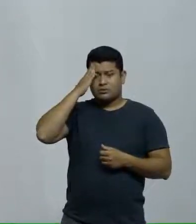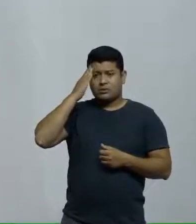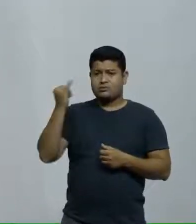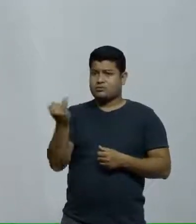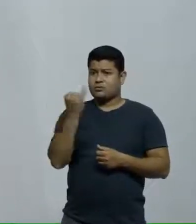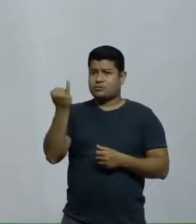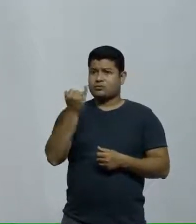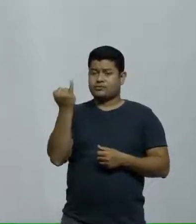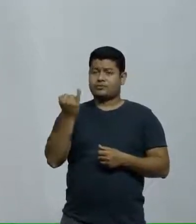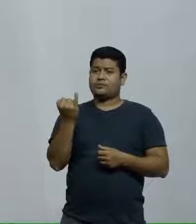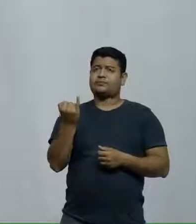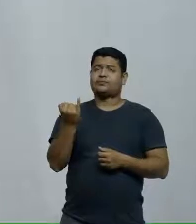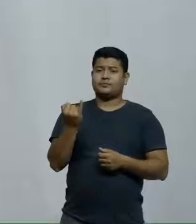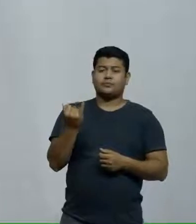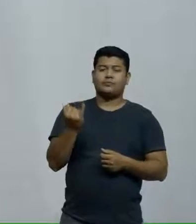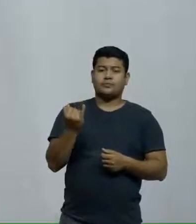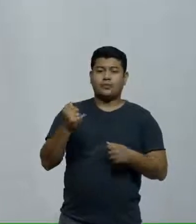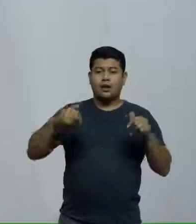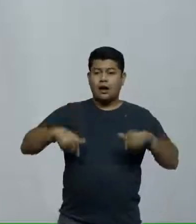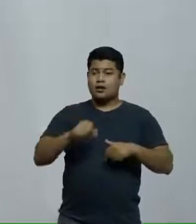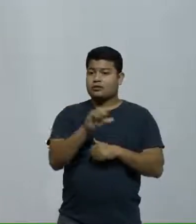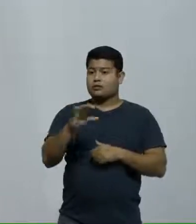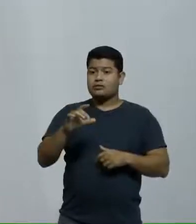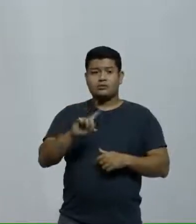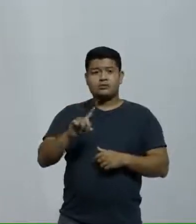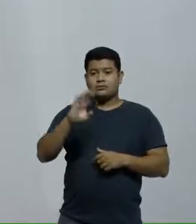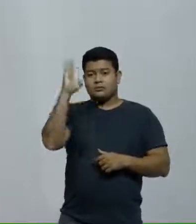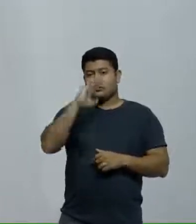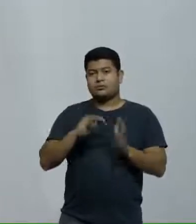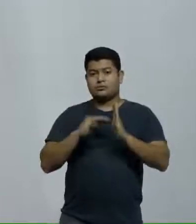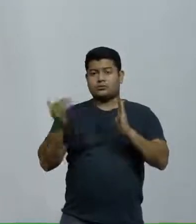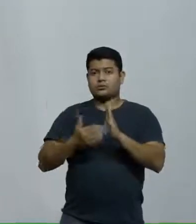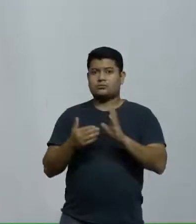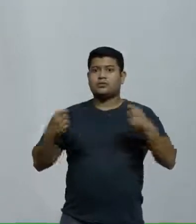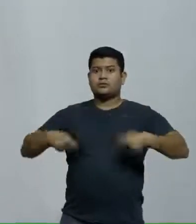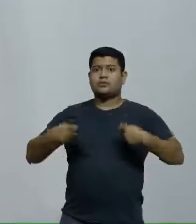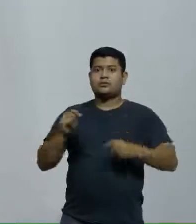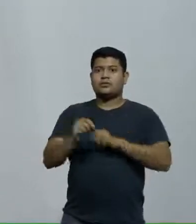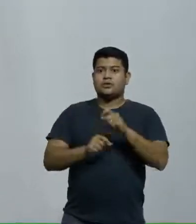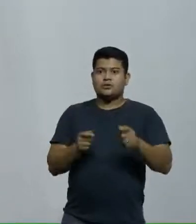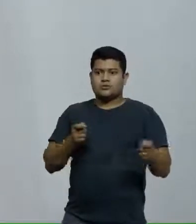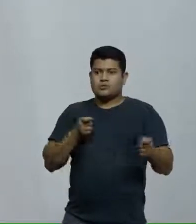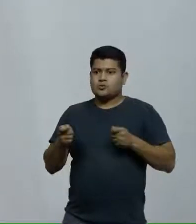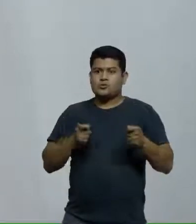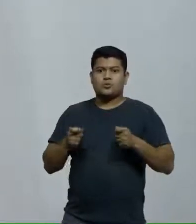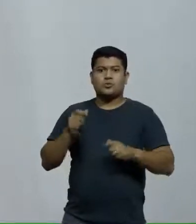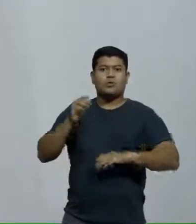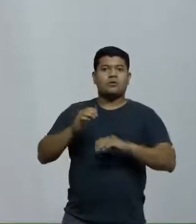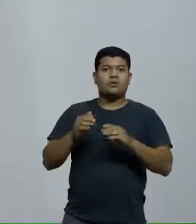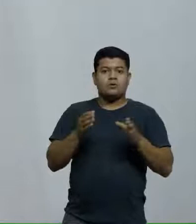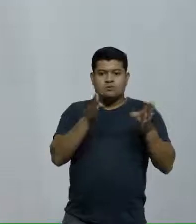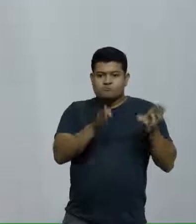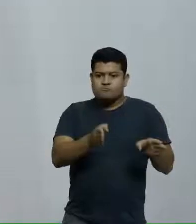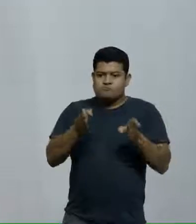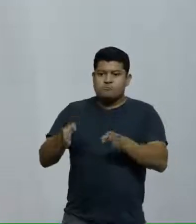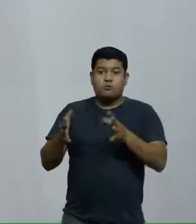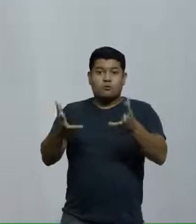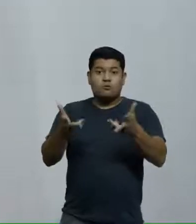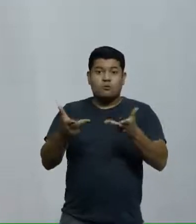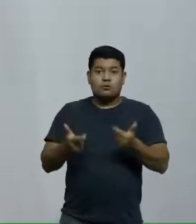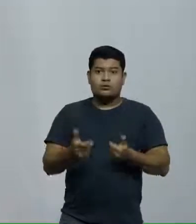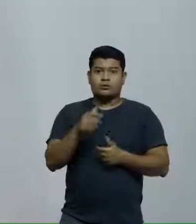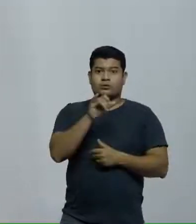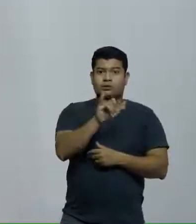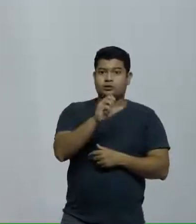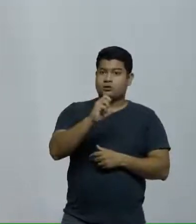ele requer muito cuidado, muito controle, padrão de qualidade. A gente costuma dizer, é padrão ISO 9000,